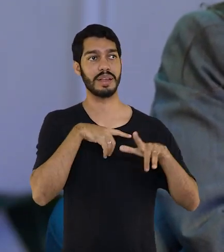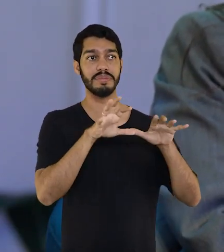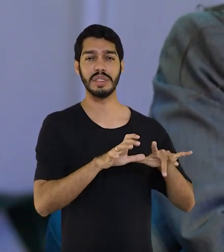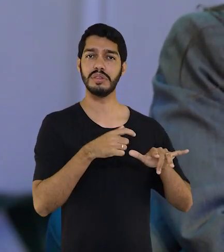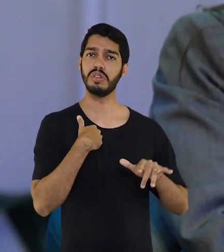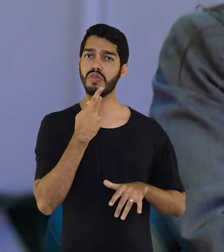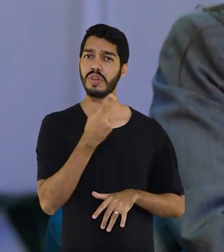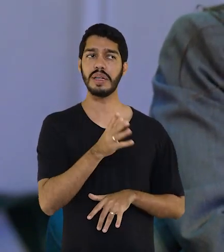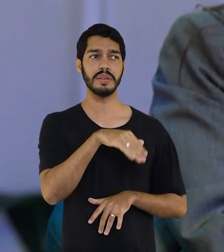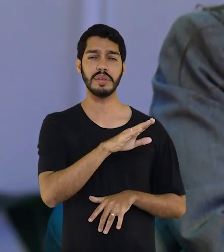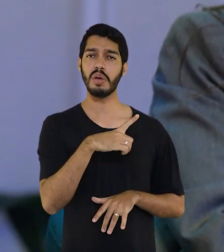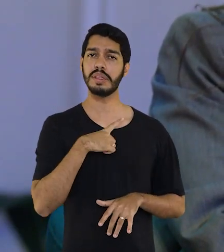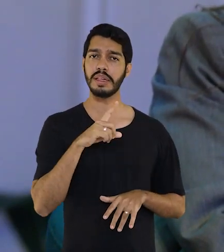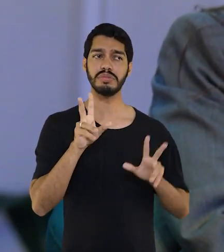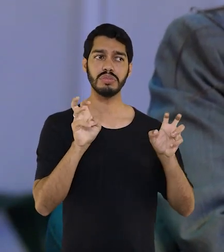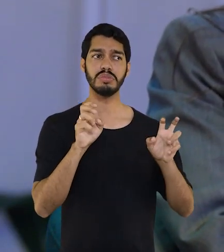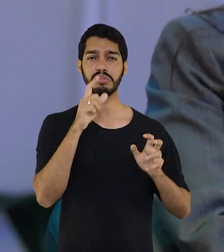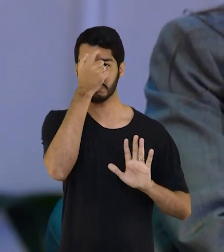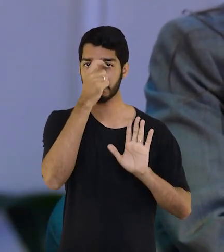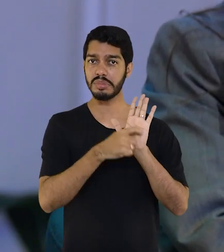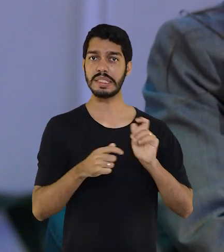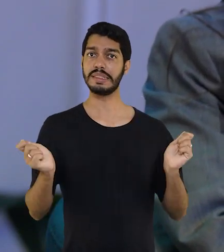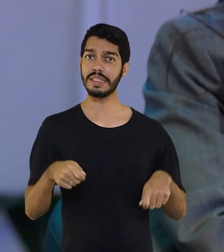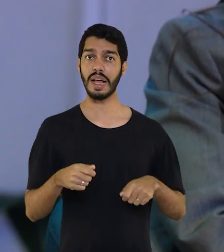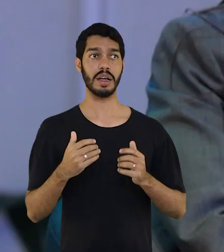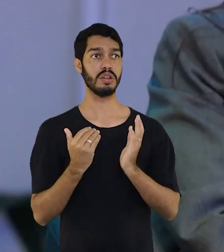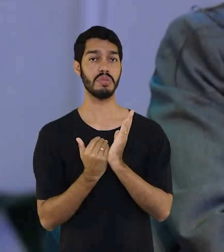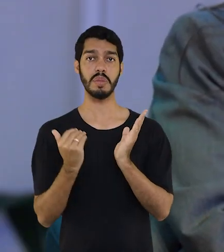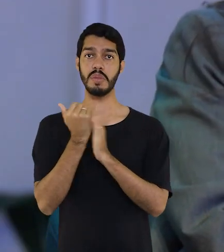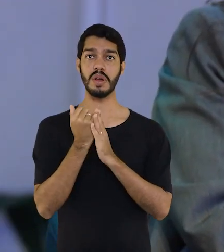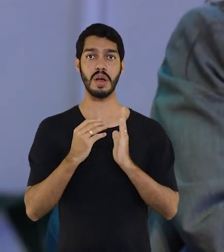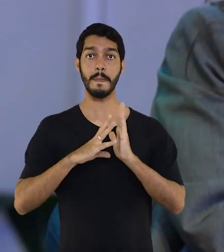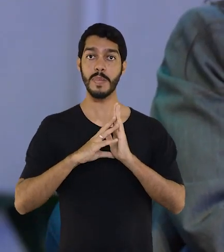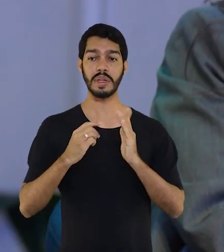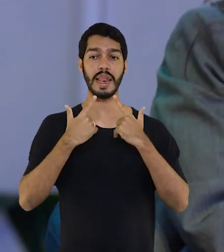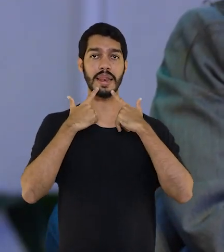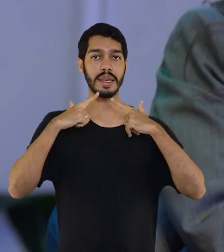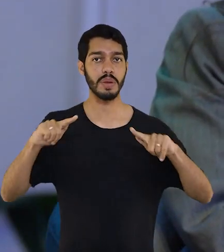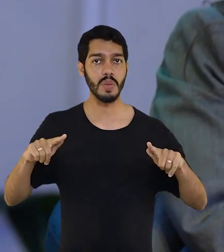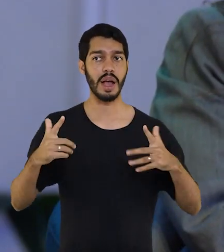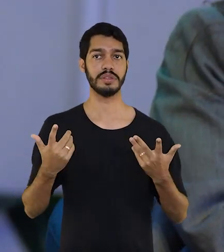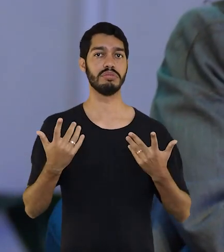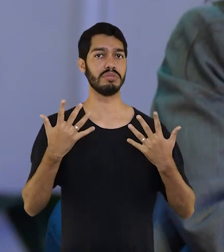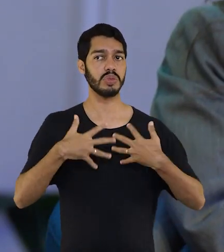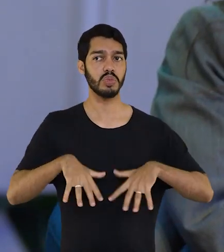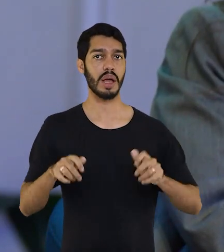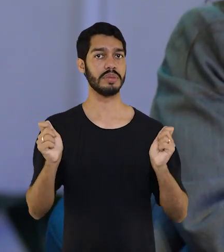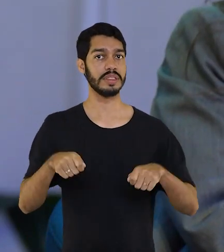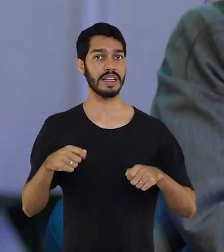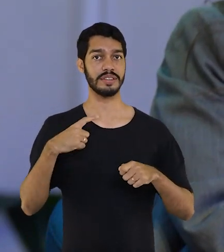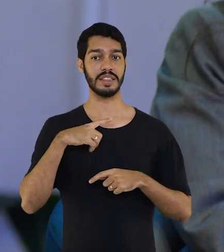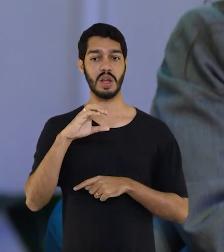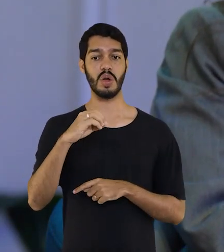o Marcelo, ele falou, cara, tem um negócio chamado inteligência artificial, a gente acha que daqui a 2 anos vai sair uma coisa chamada modelo de linguagem natural